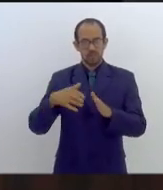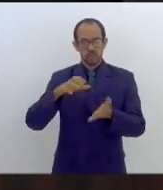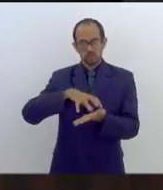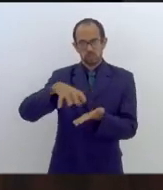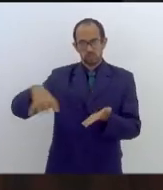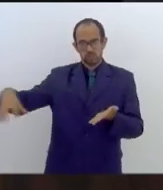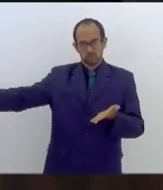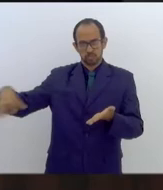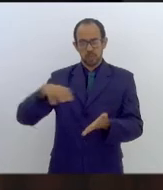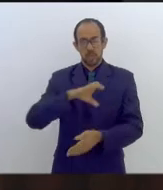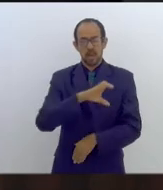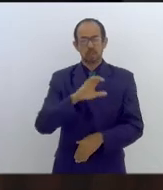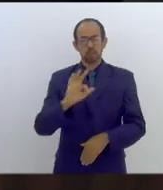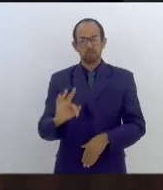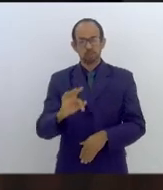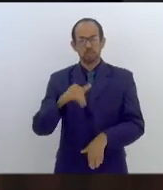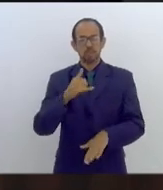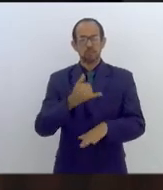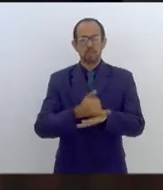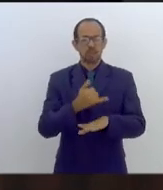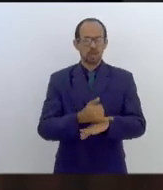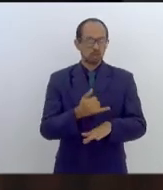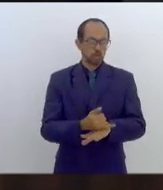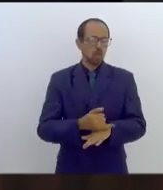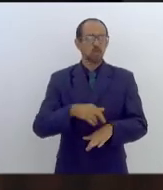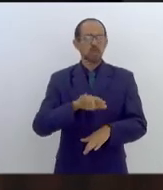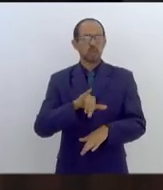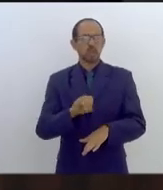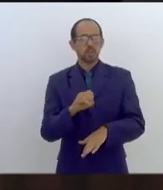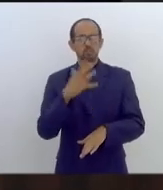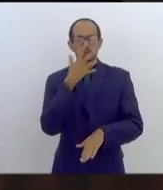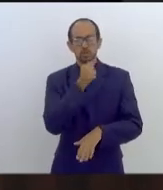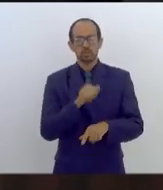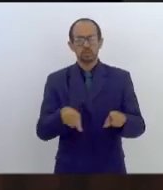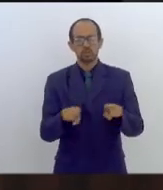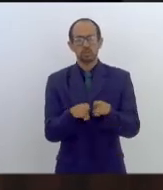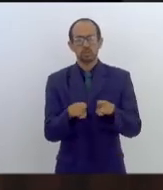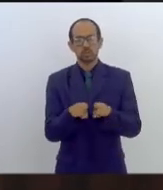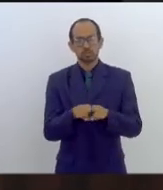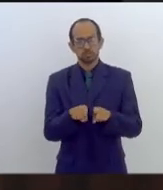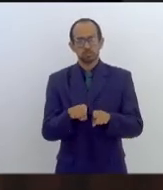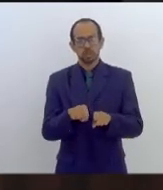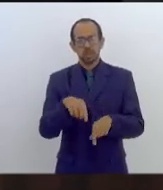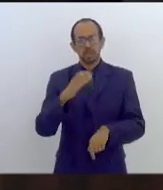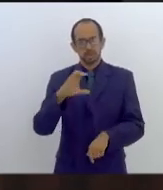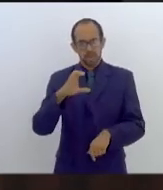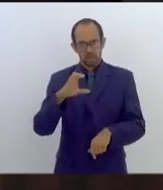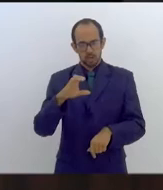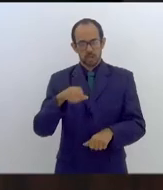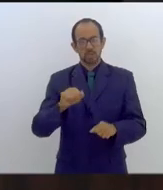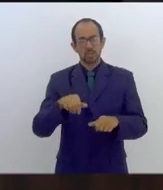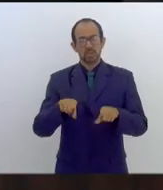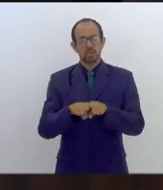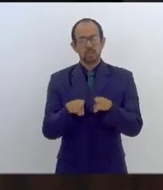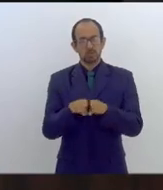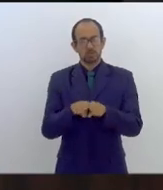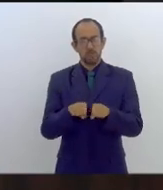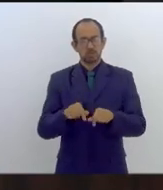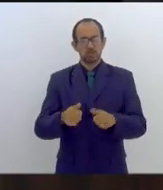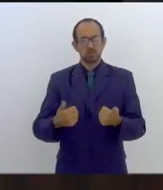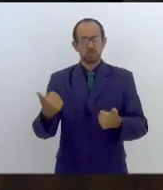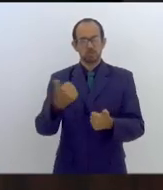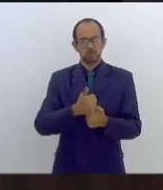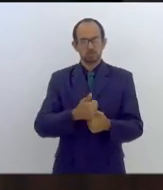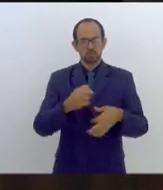Cabo Frio e bonito Volta Redonda e Niterói e exerceu também a função de Juiz de Direito substituto